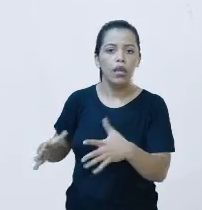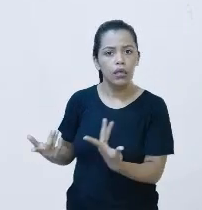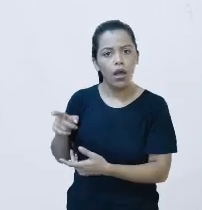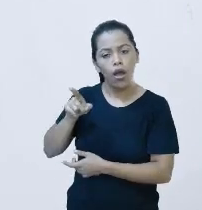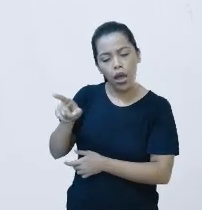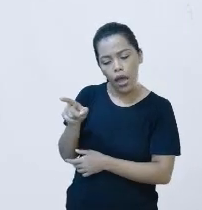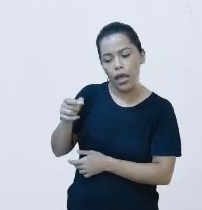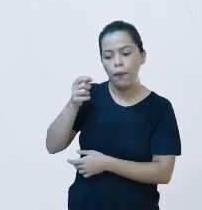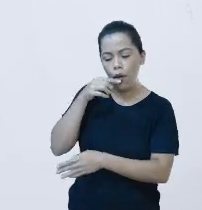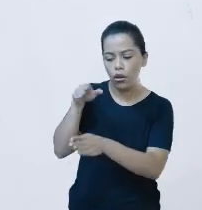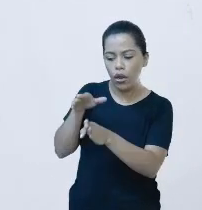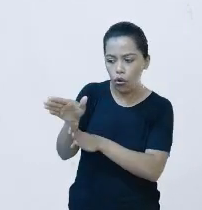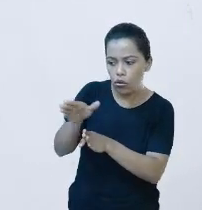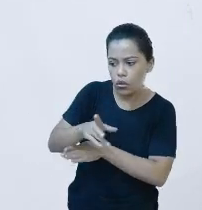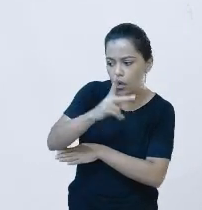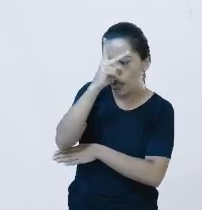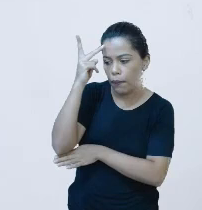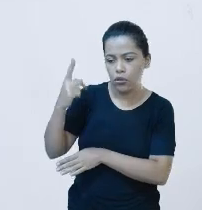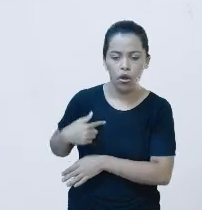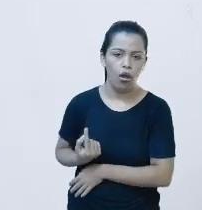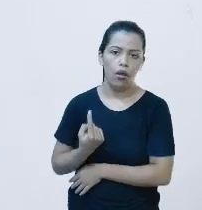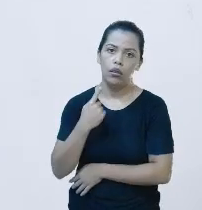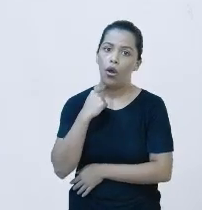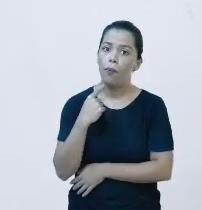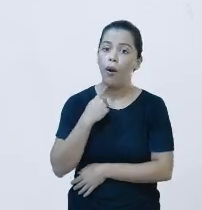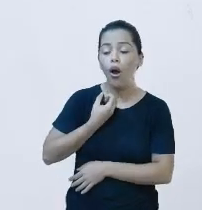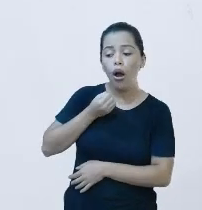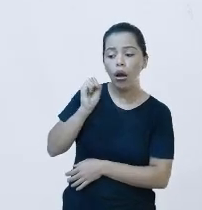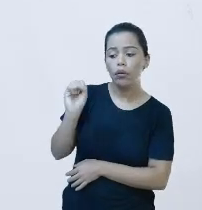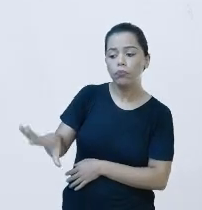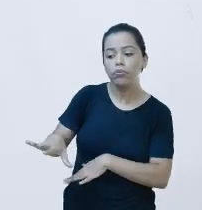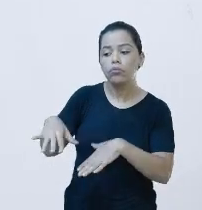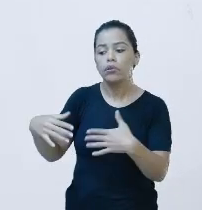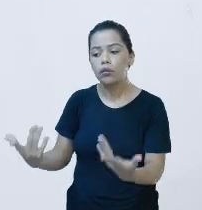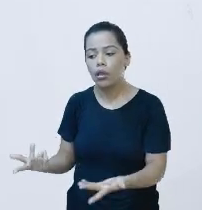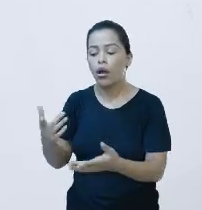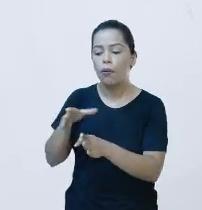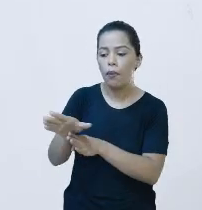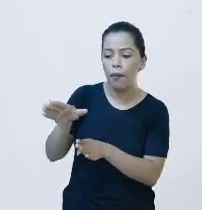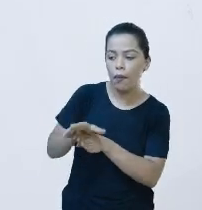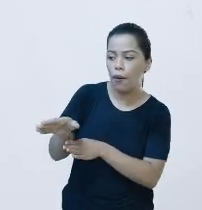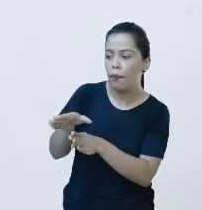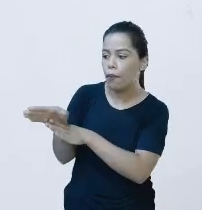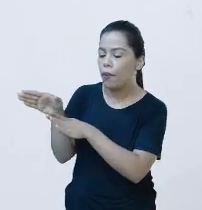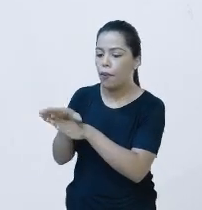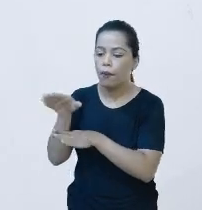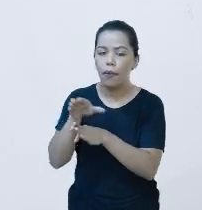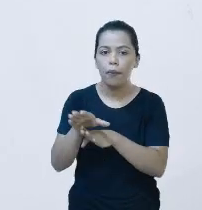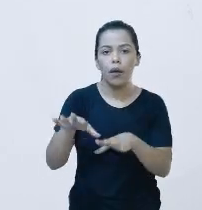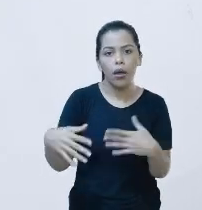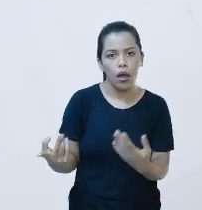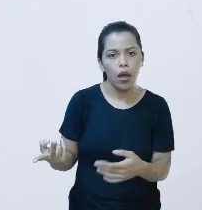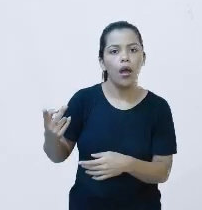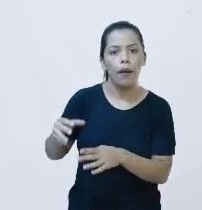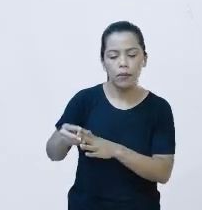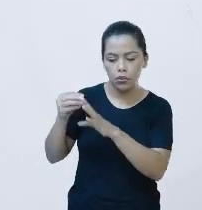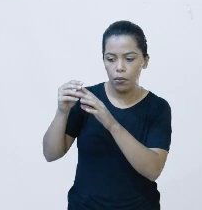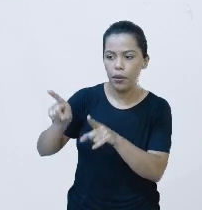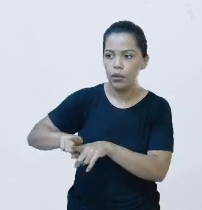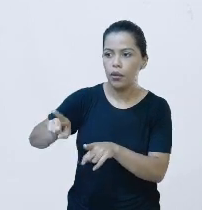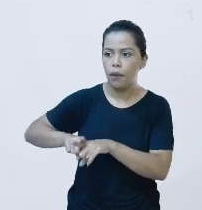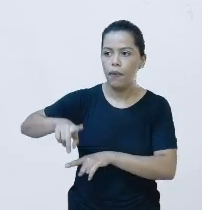a solução das pessoas não jogarem cigarro, das pessoas não jogarem lixo, principalmente vidro ali que vai causar, não